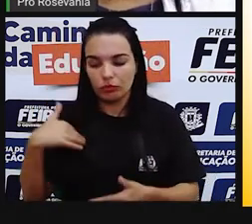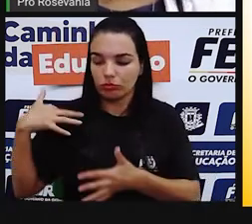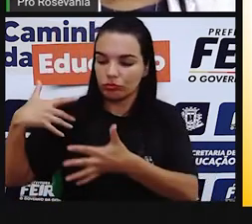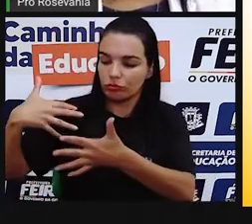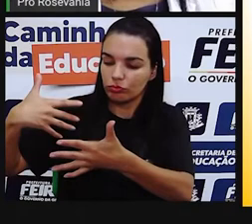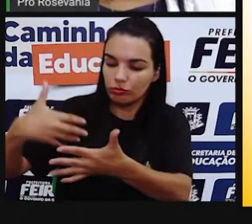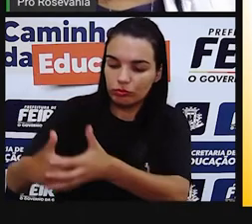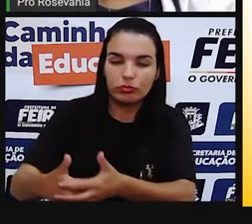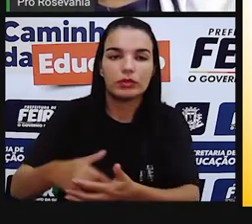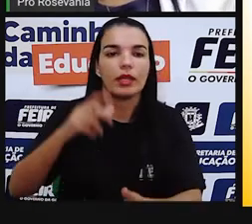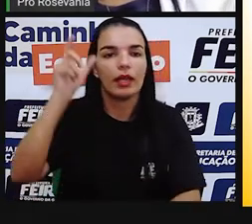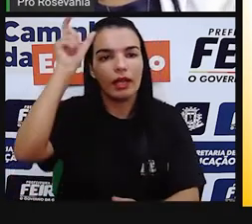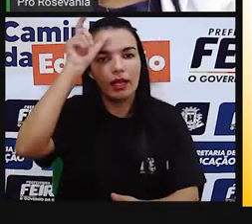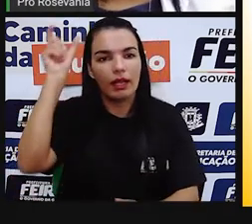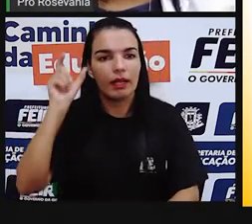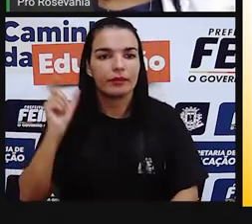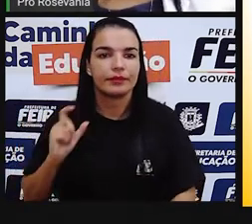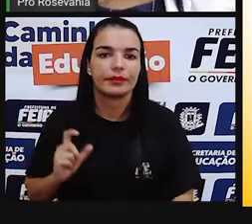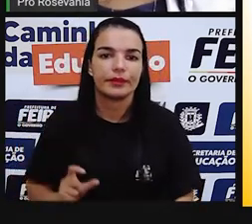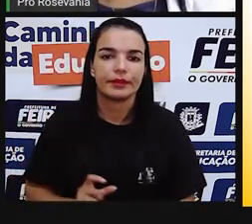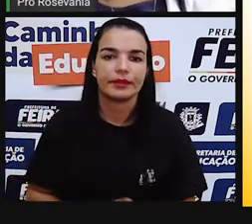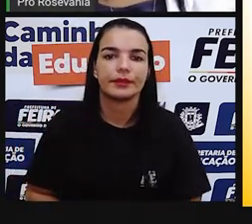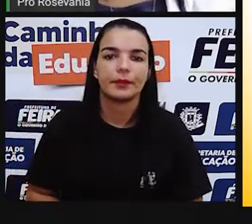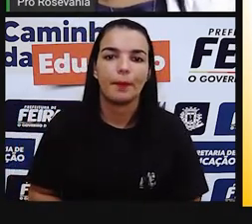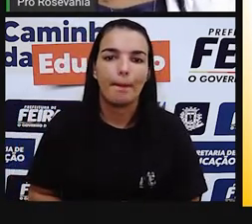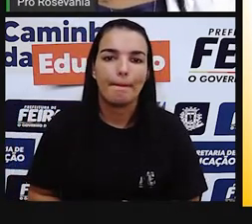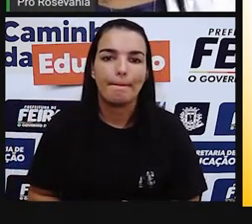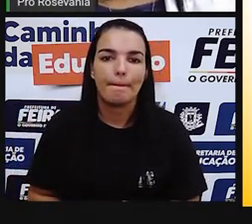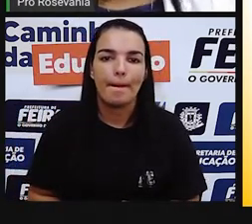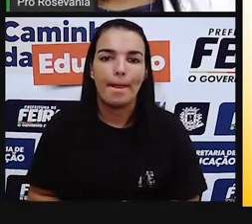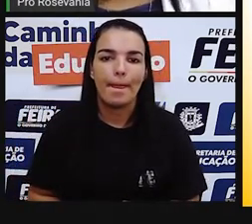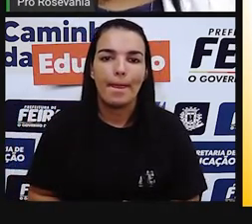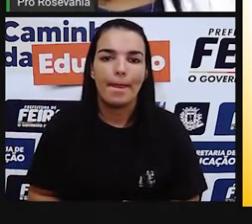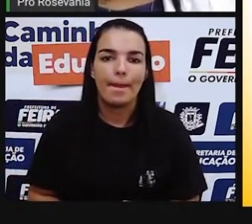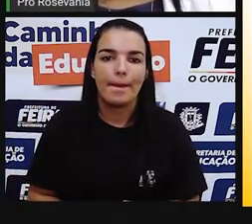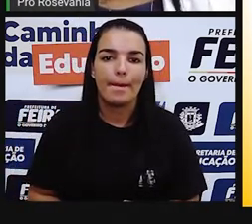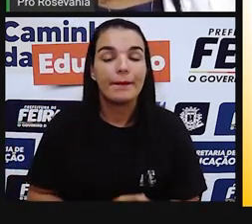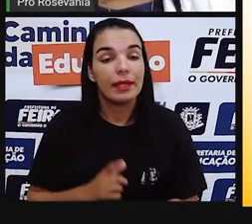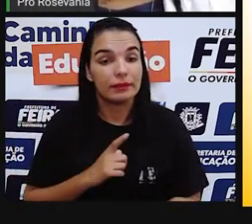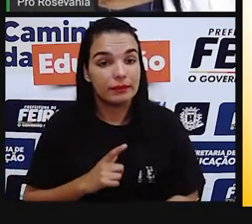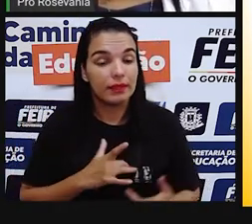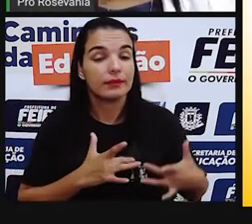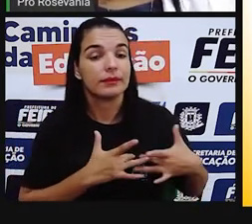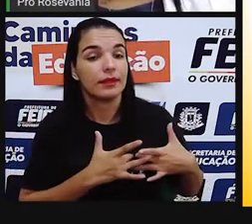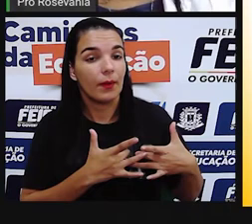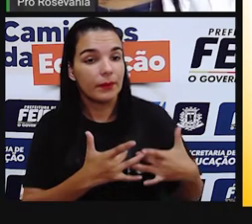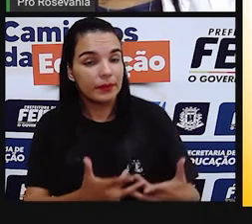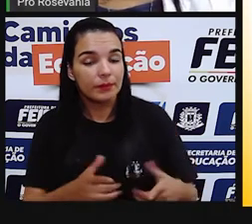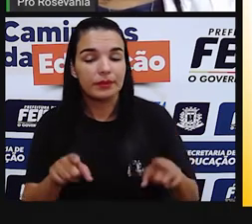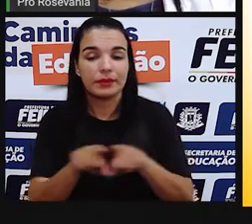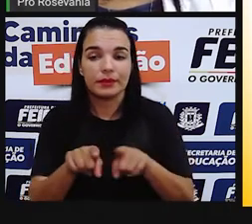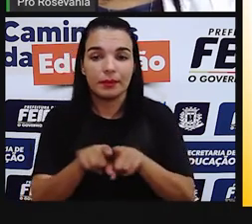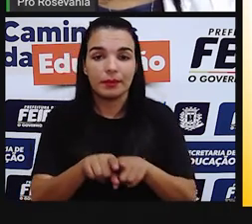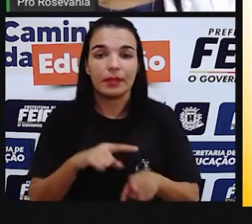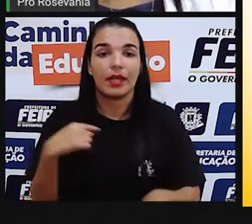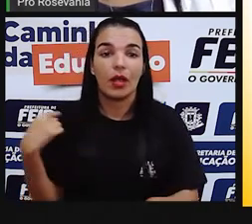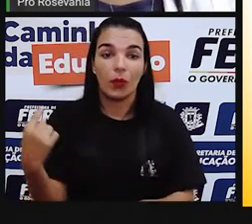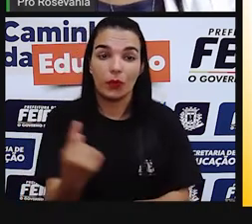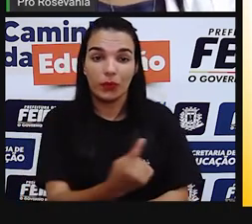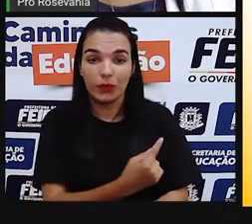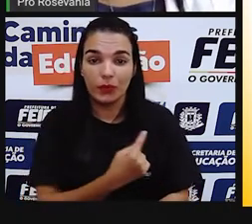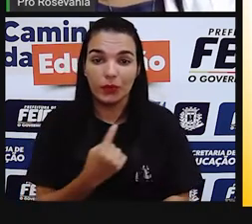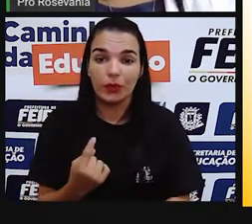como os povos indígenas, contribuíram muito, né? Eu trouxe aqui algumas contribuições para a nossa, né, para o nosso